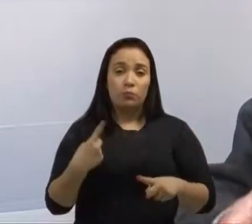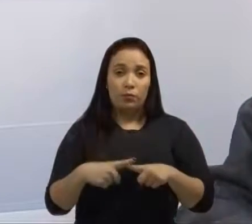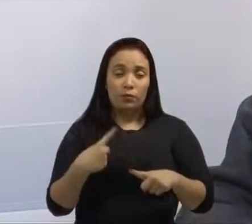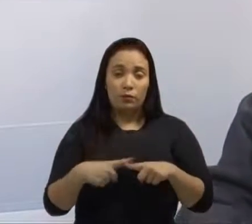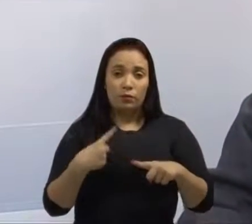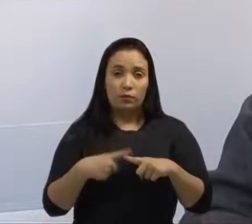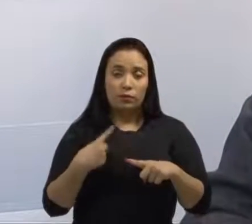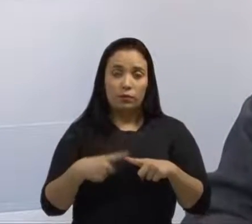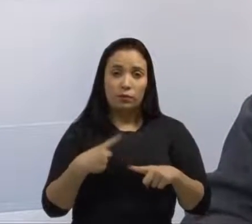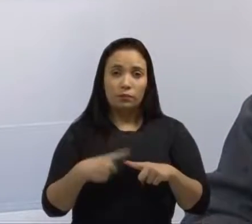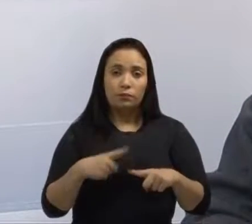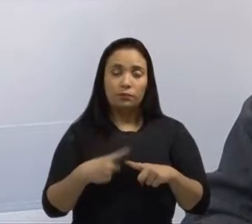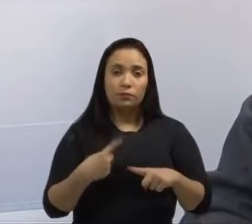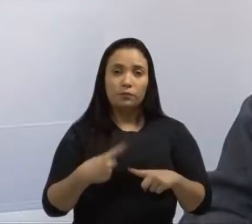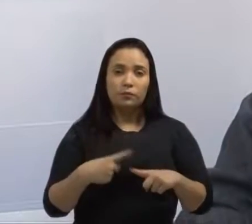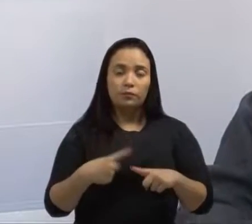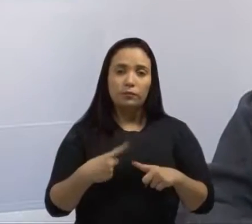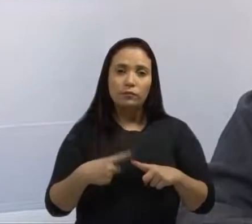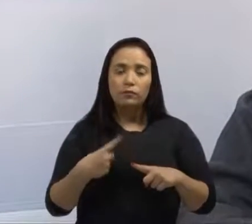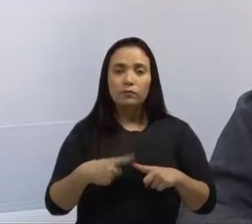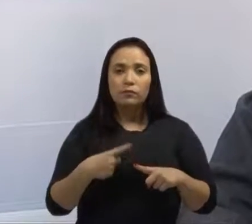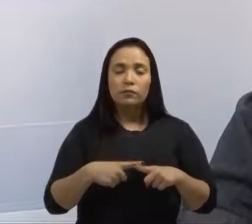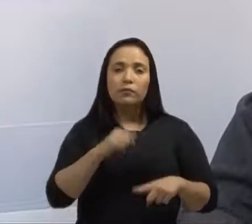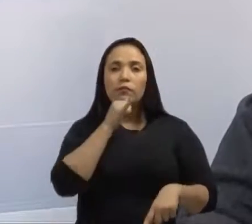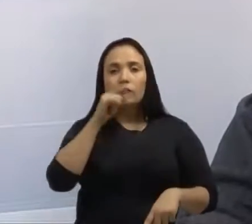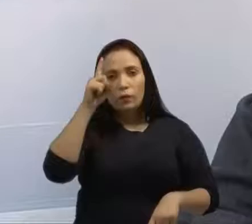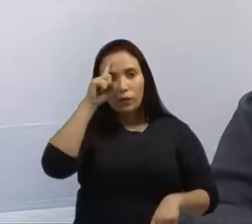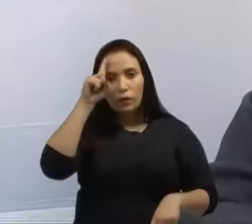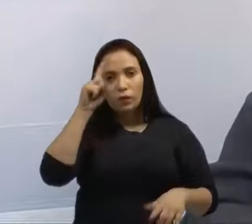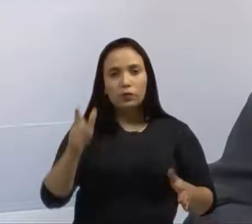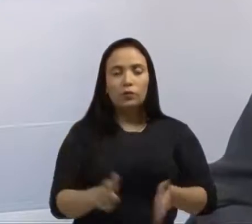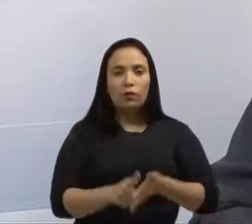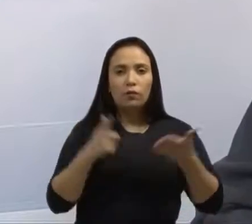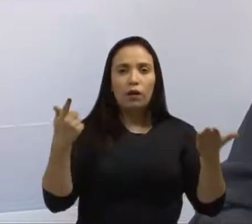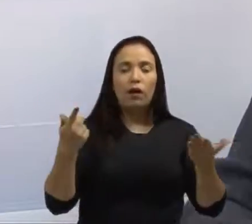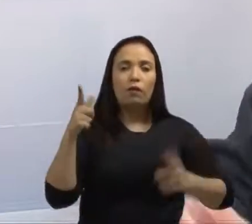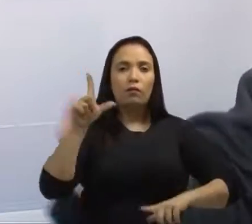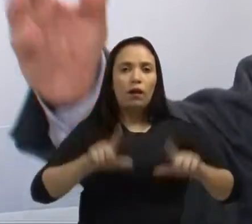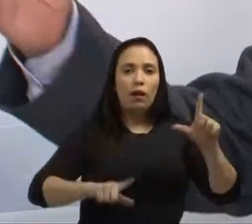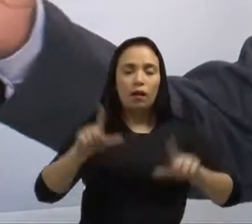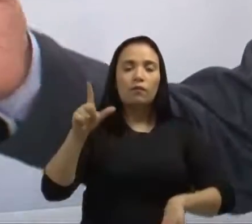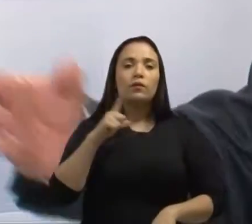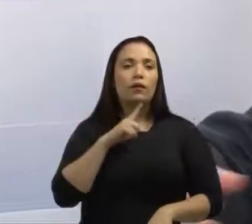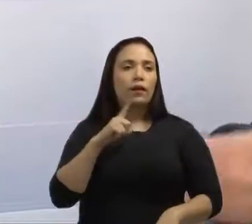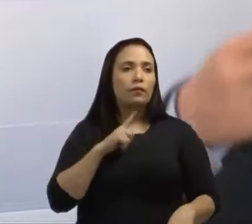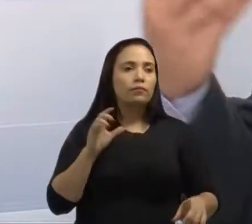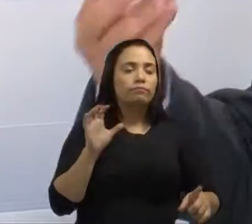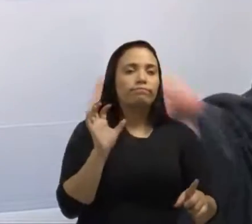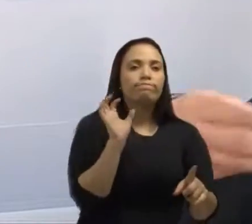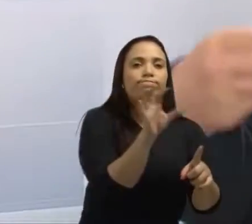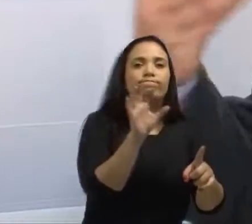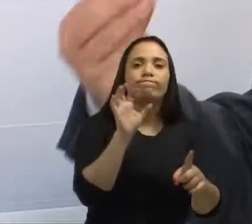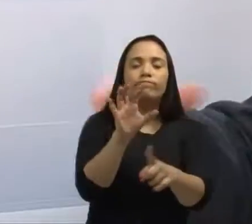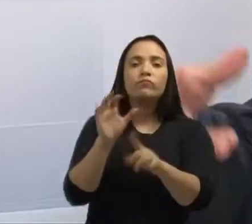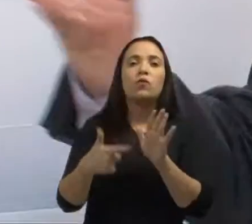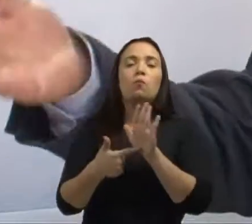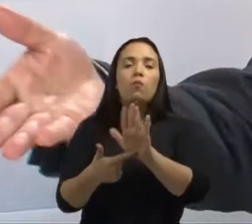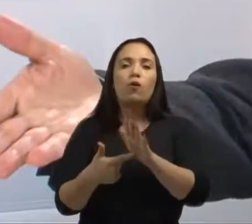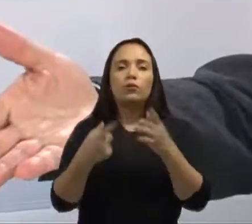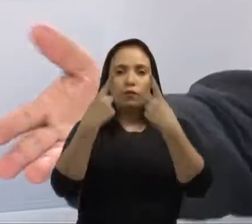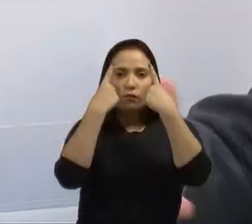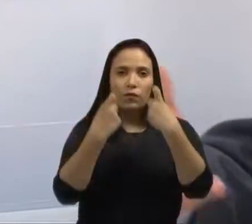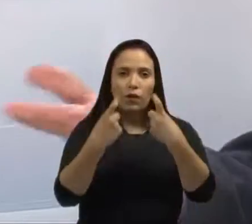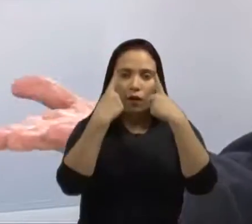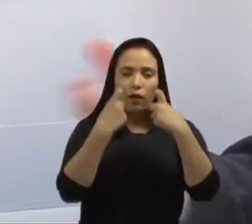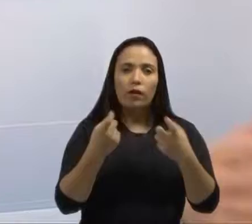seguinte, você é bombardeado diariamente em jornais, programas televisivos, com uma violência. Ainda mais